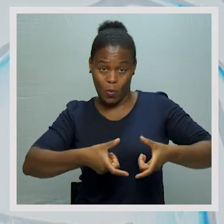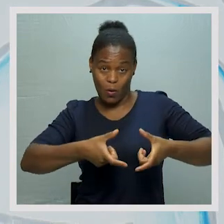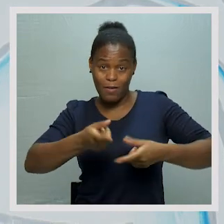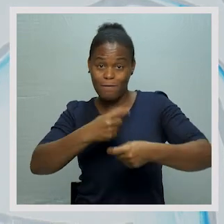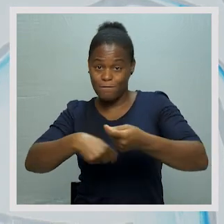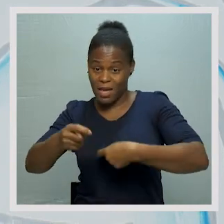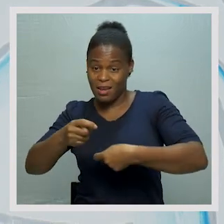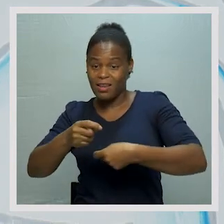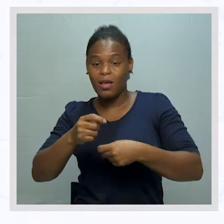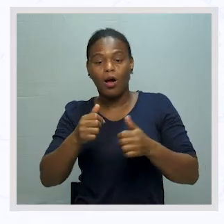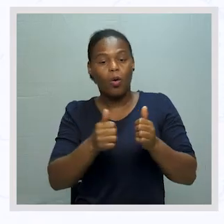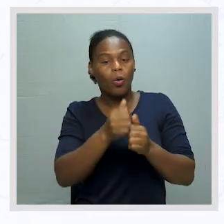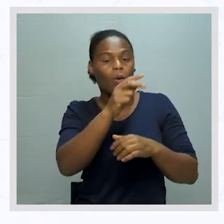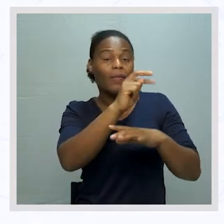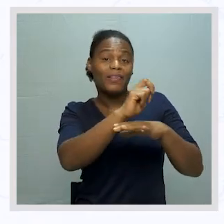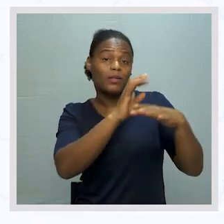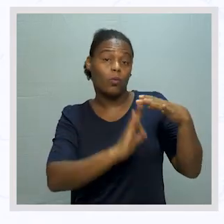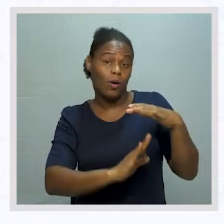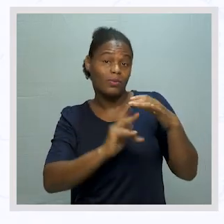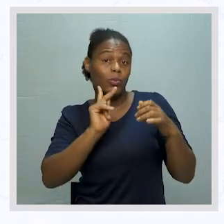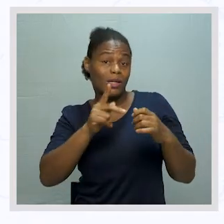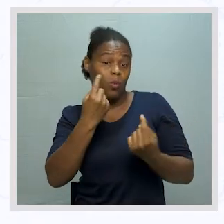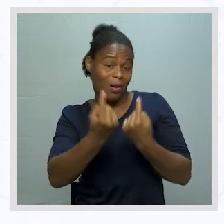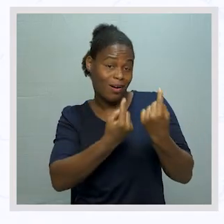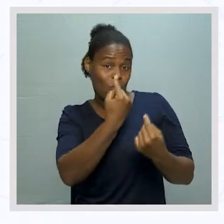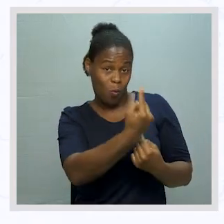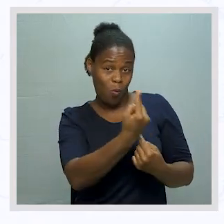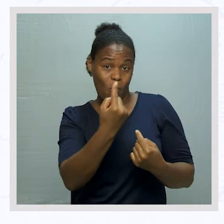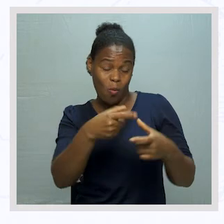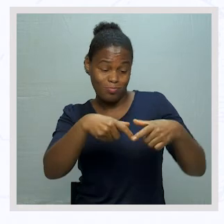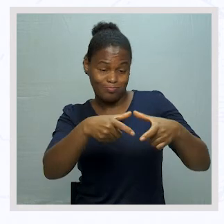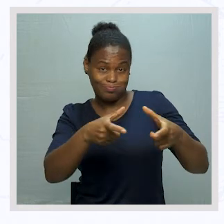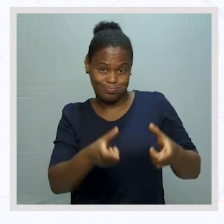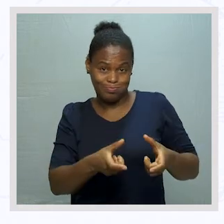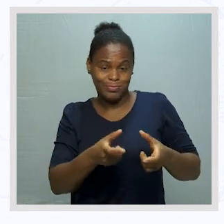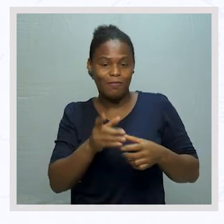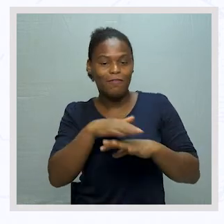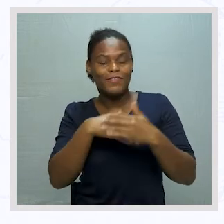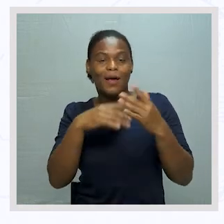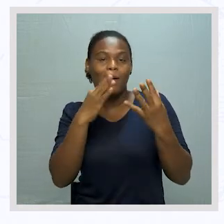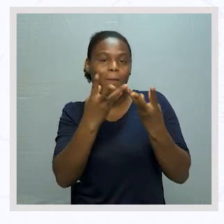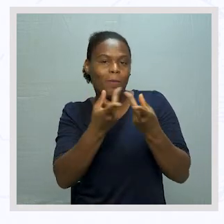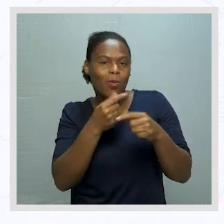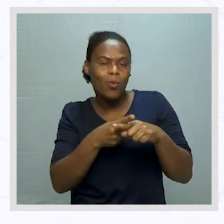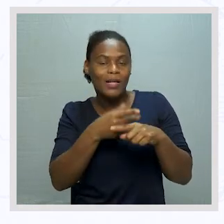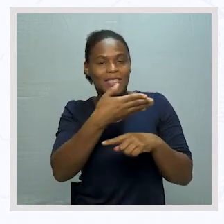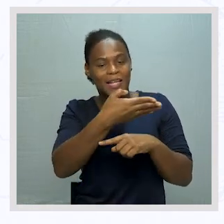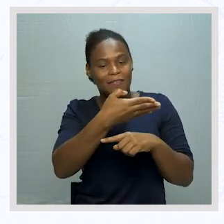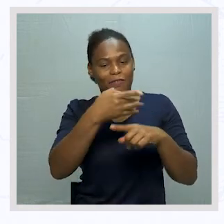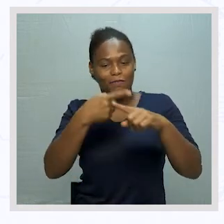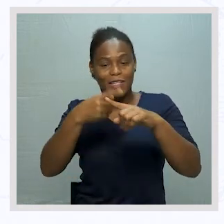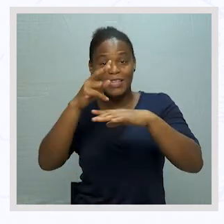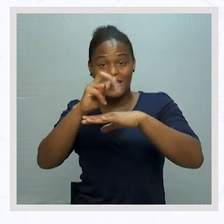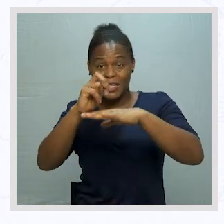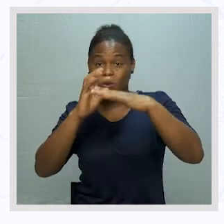com 3/4 de quilo cada queijo, não é? Então, vamos efetuar esta multiplicação, 7 vezes 3/4, que é igual